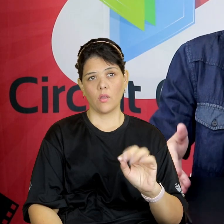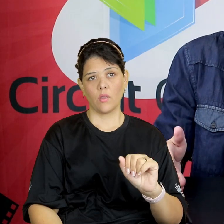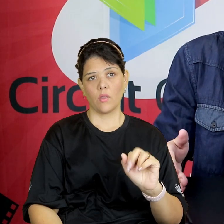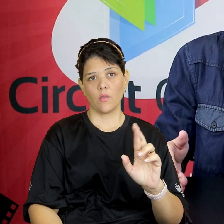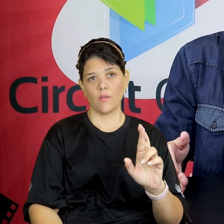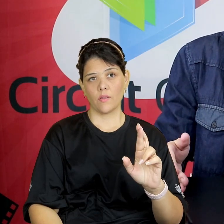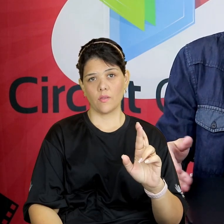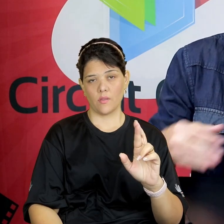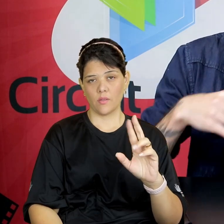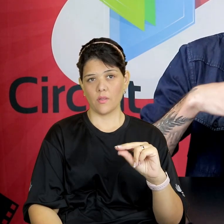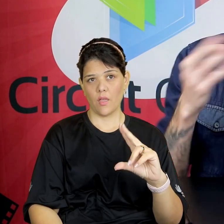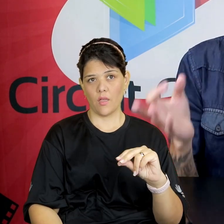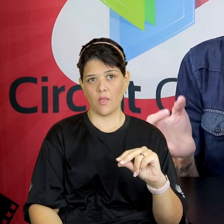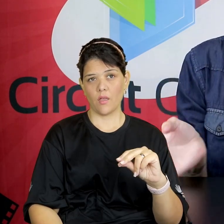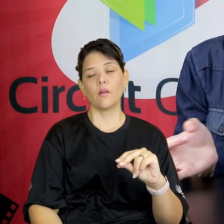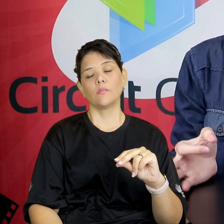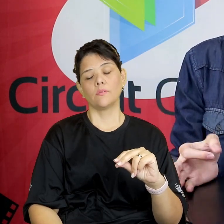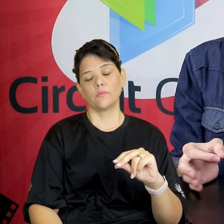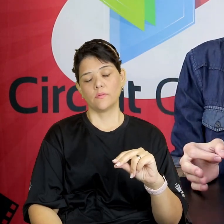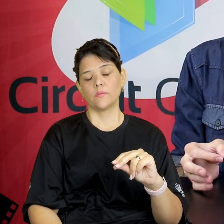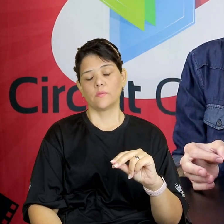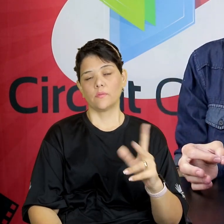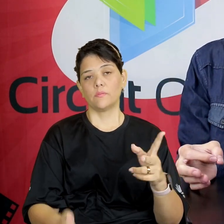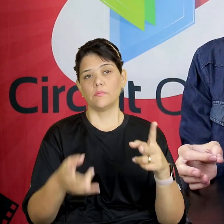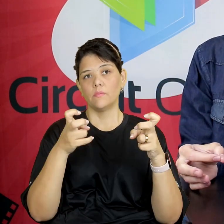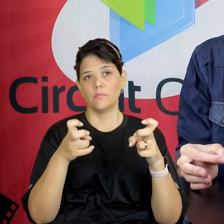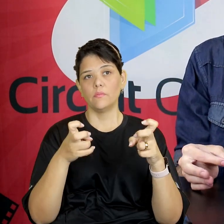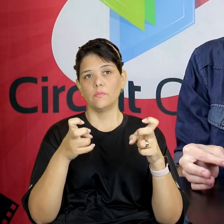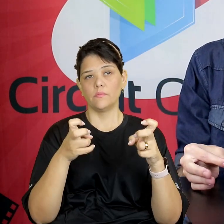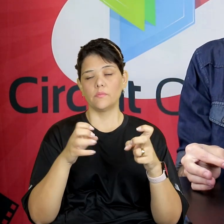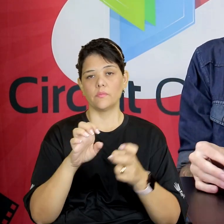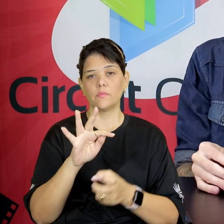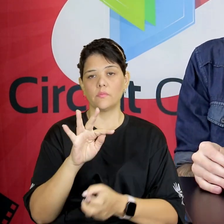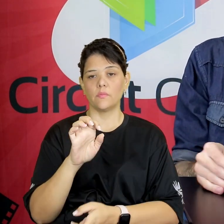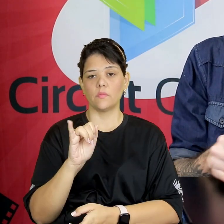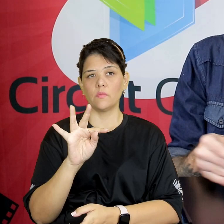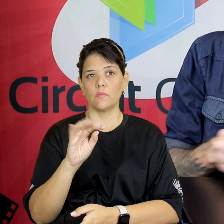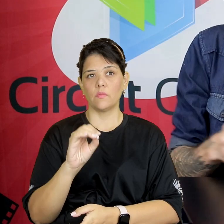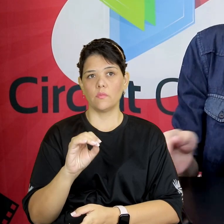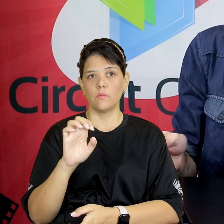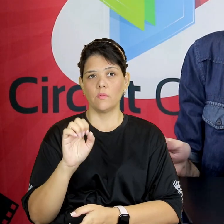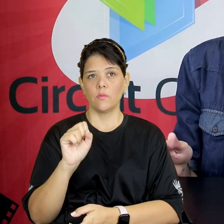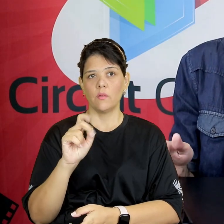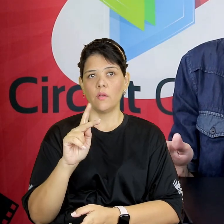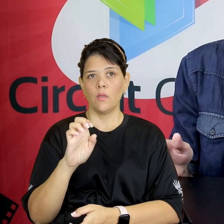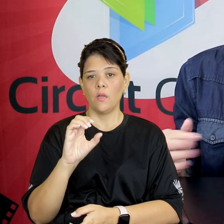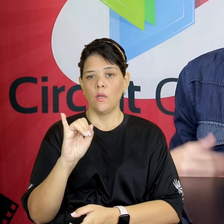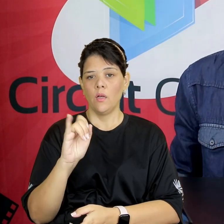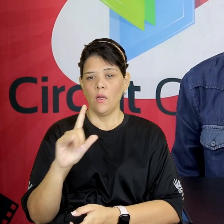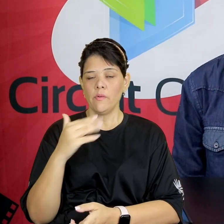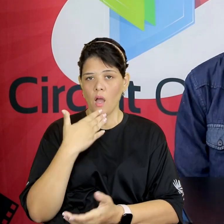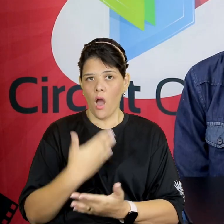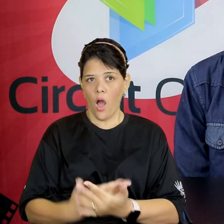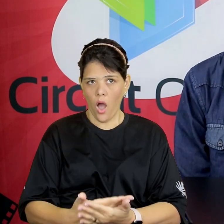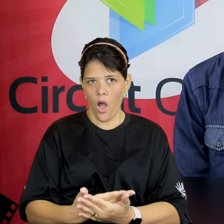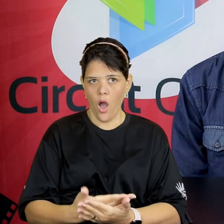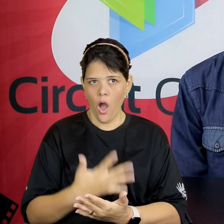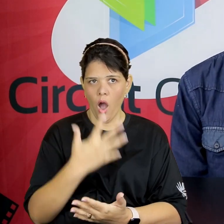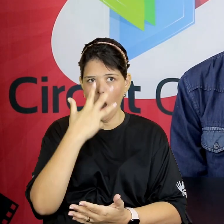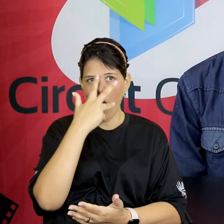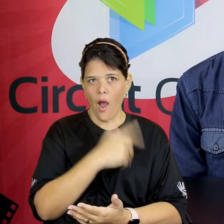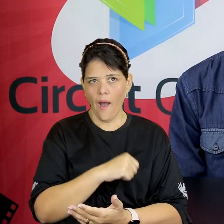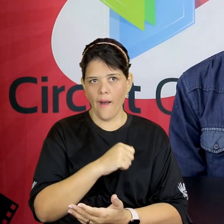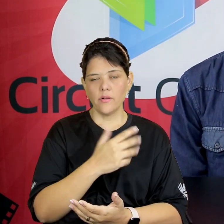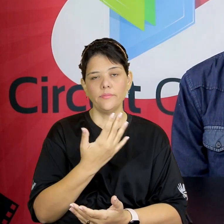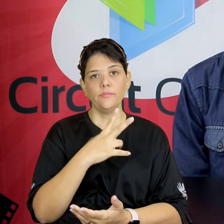muito, muito bons. Então você esquece que aquilo ali é efeito especial, ou você fica embasbacado o filme inteiro e fica o tempo inteiro. Nossa, tá